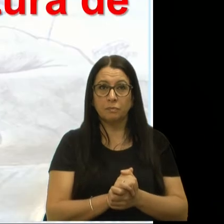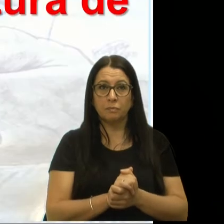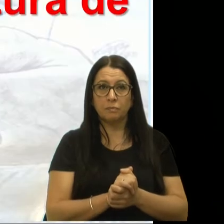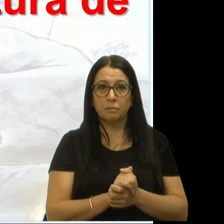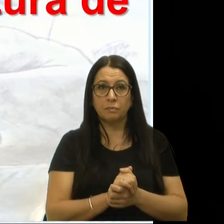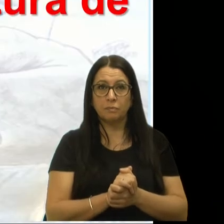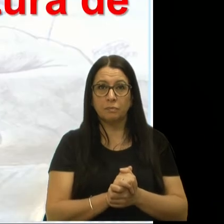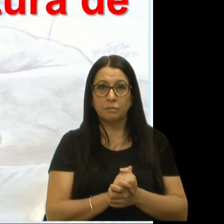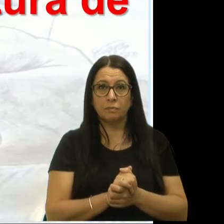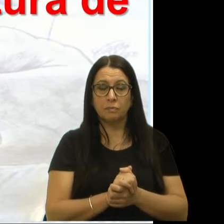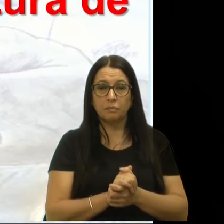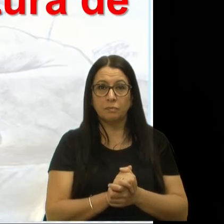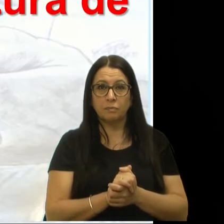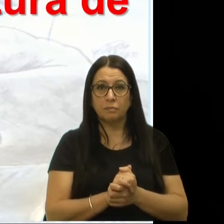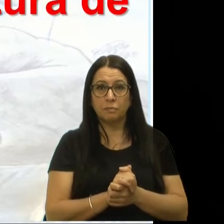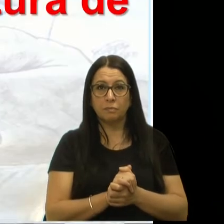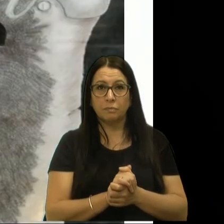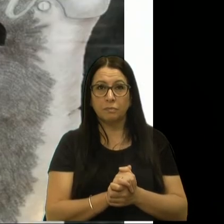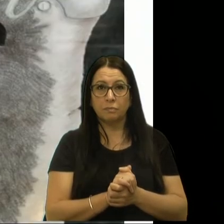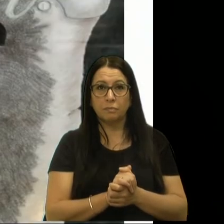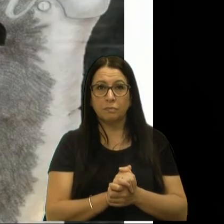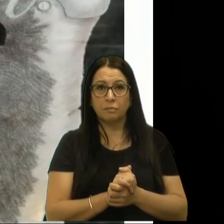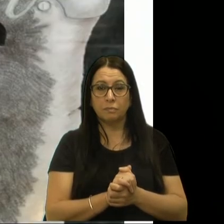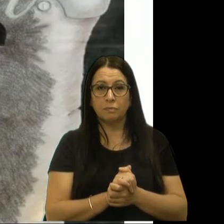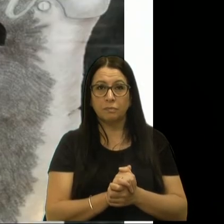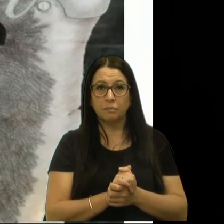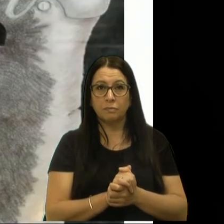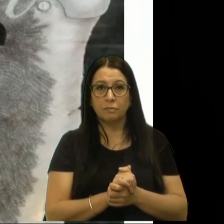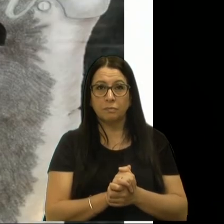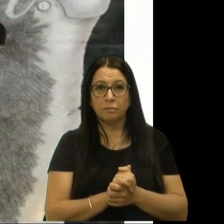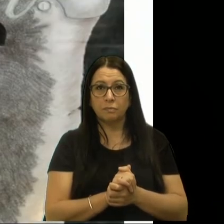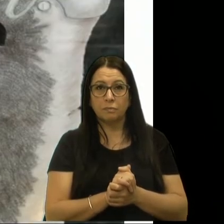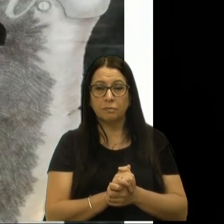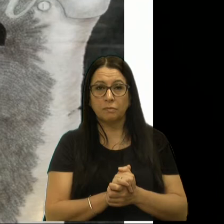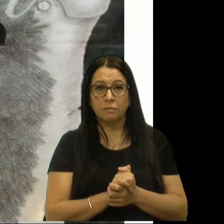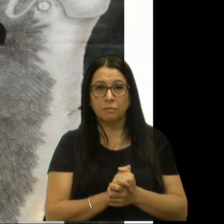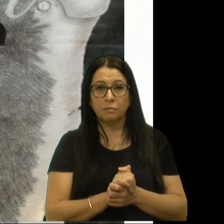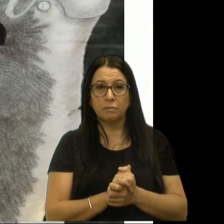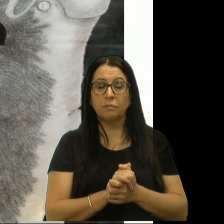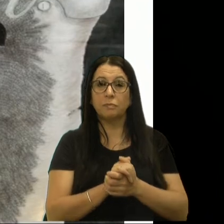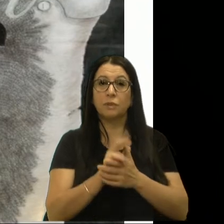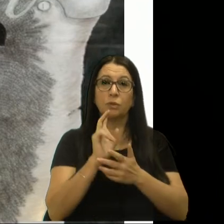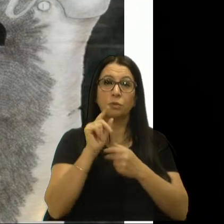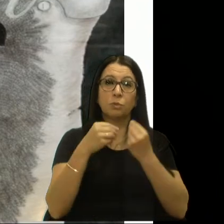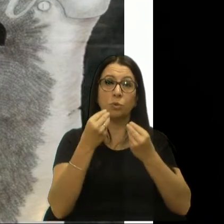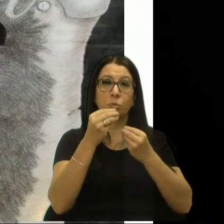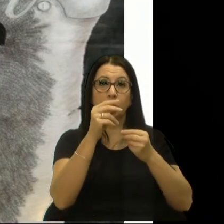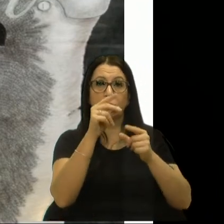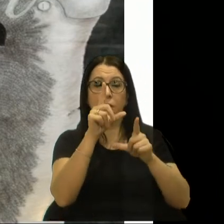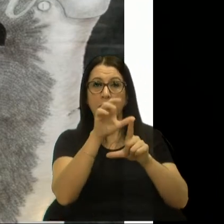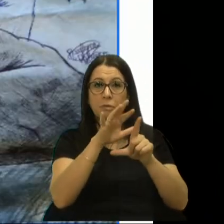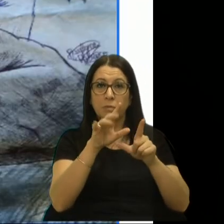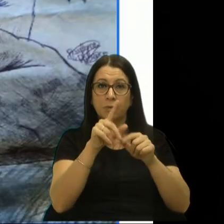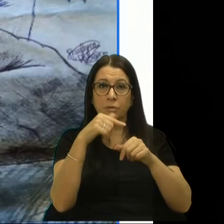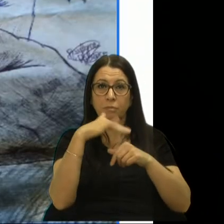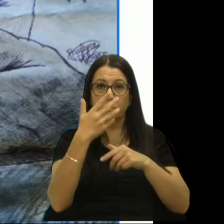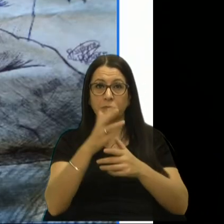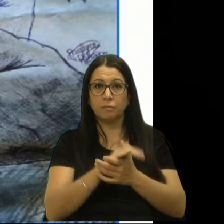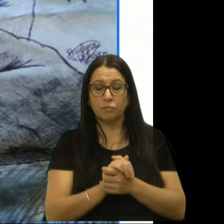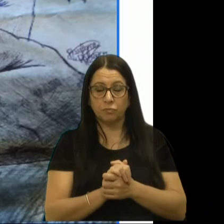Um pouquinho mais. Aí são as imagens que eu falei sobre a leitura de imagem. Mais uma, por